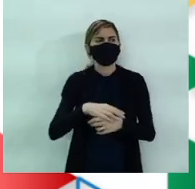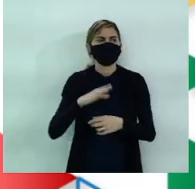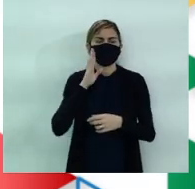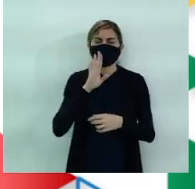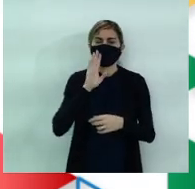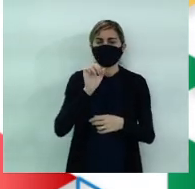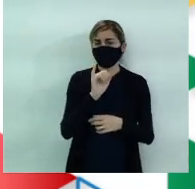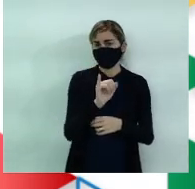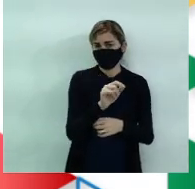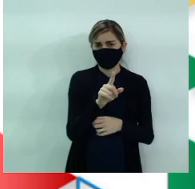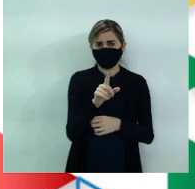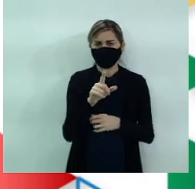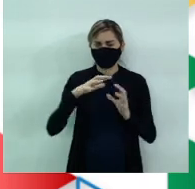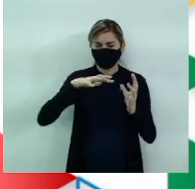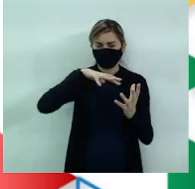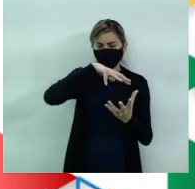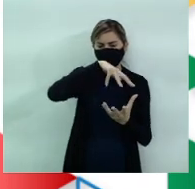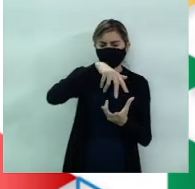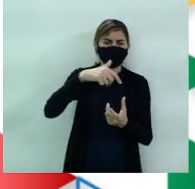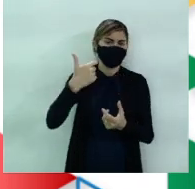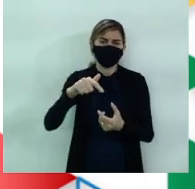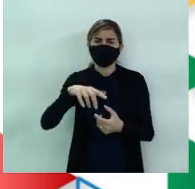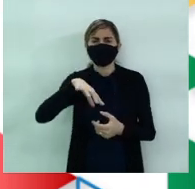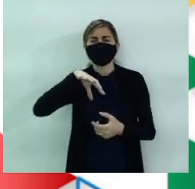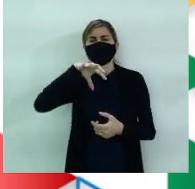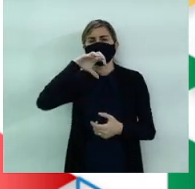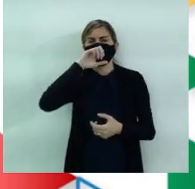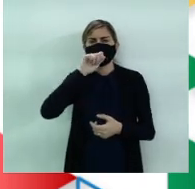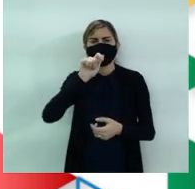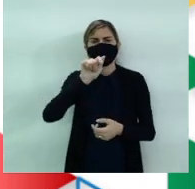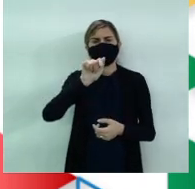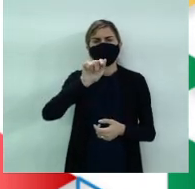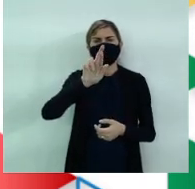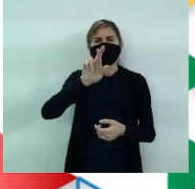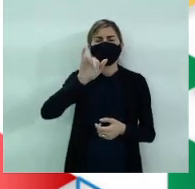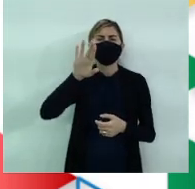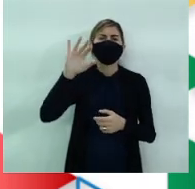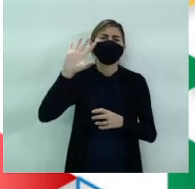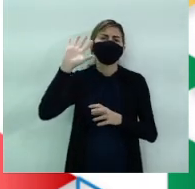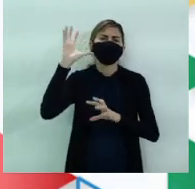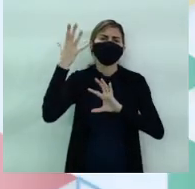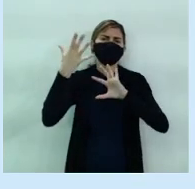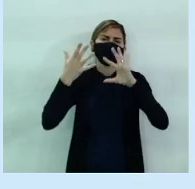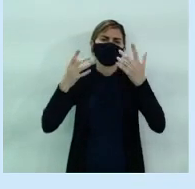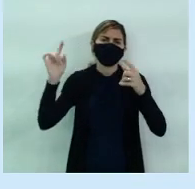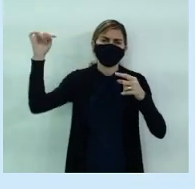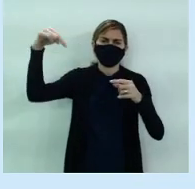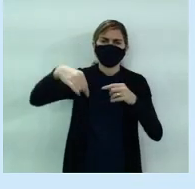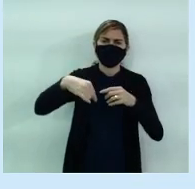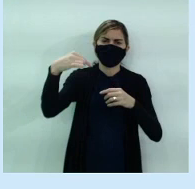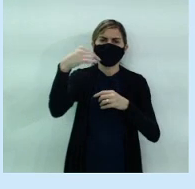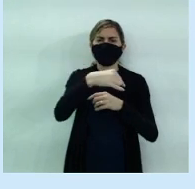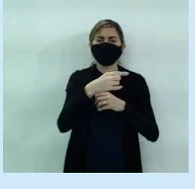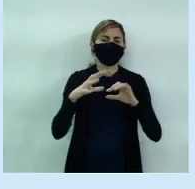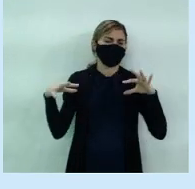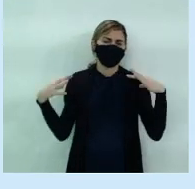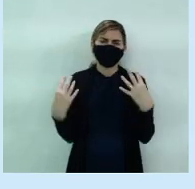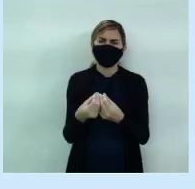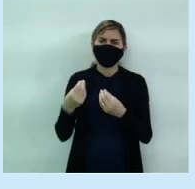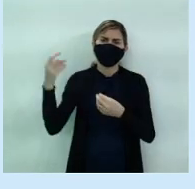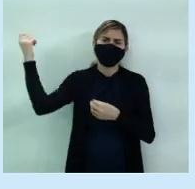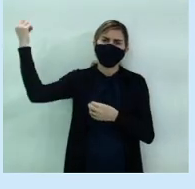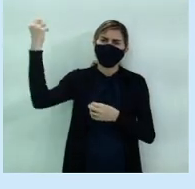Ou seja, se a Terra ela não tivesse gravidade, o que iria acontecer, né?